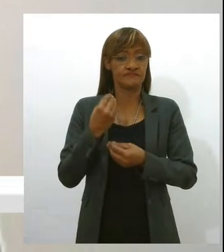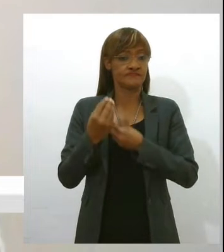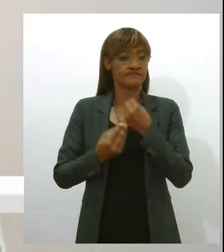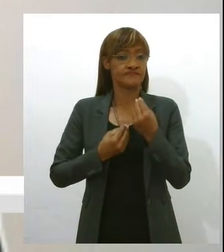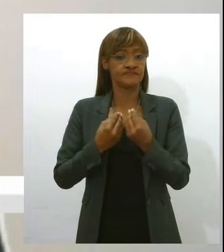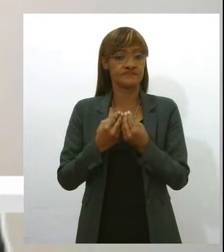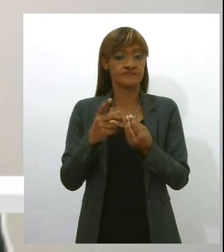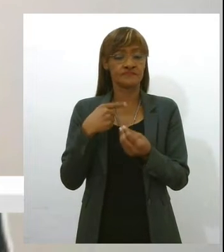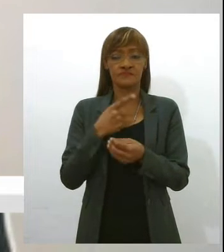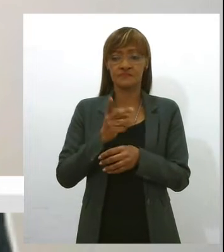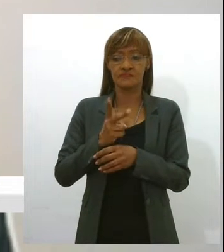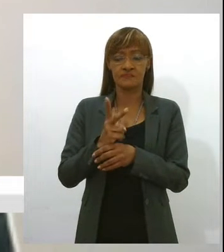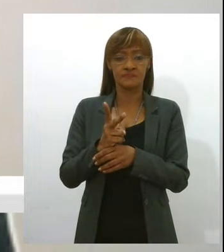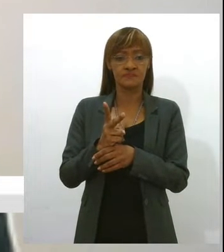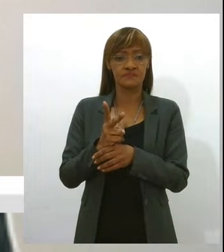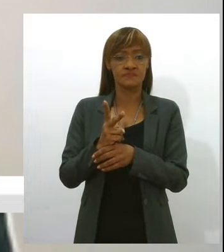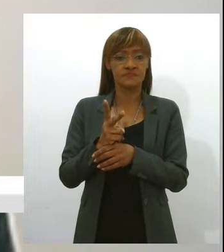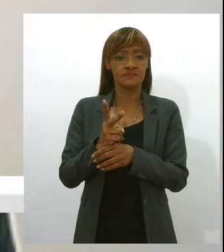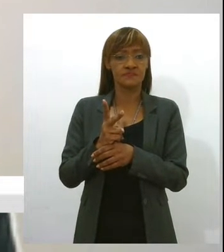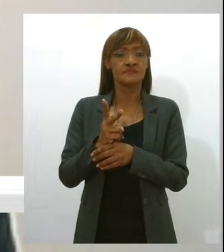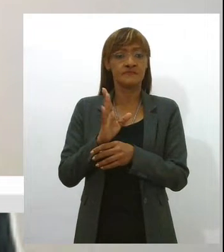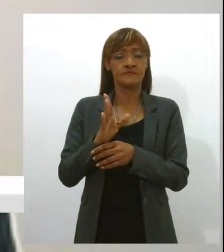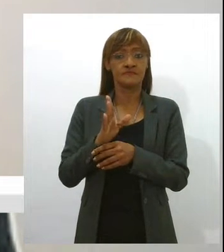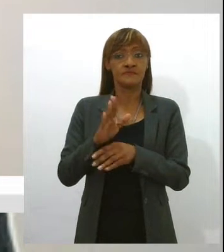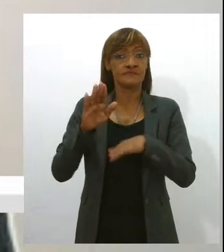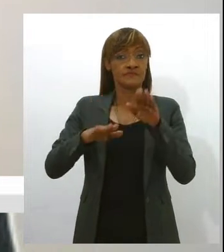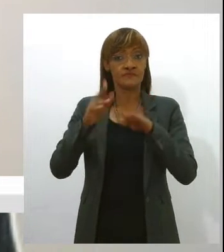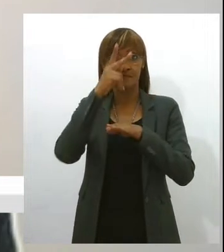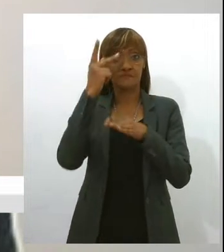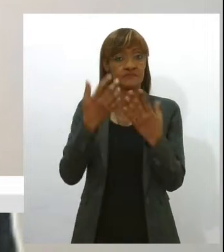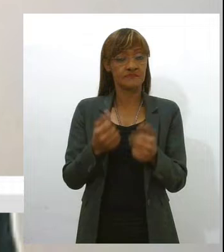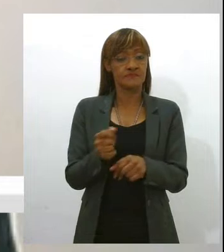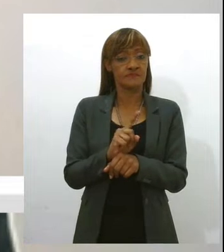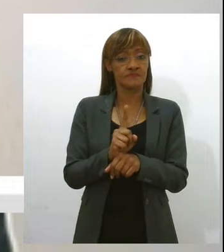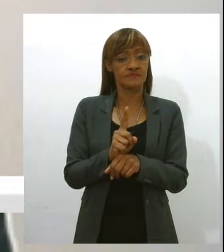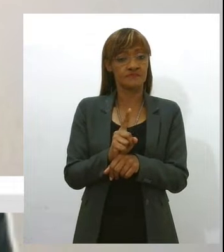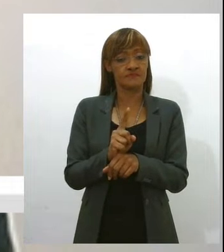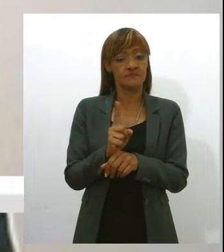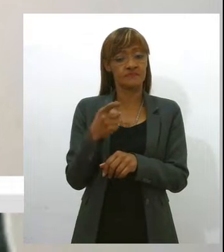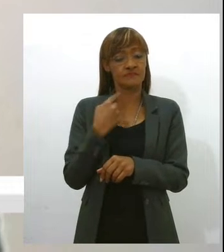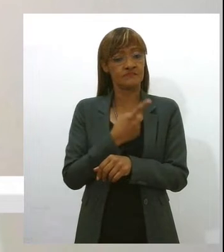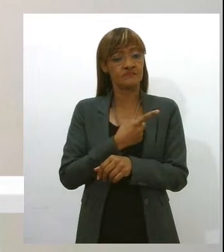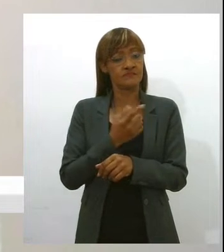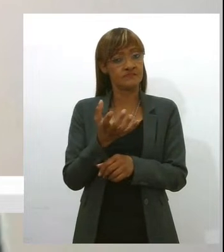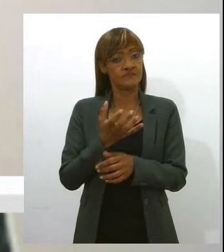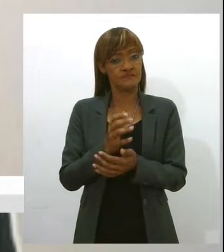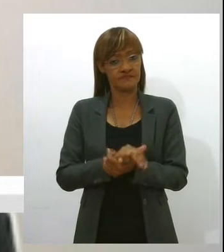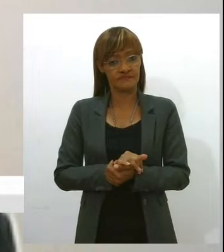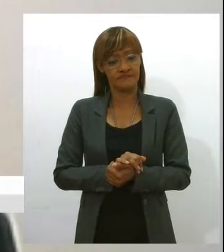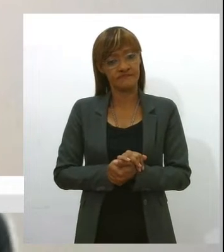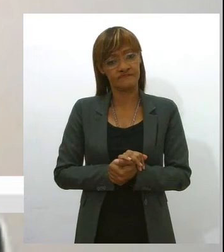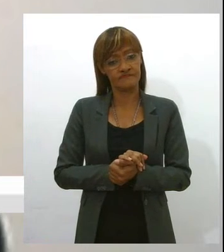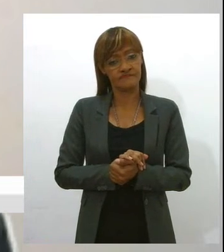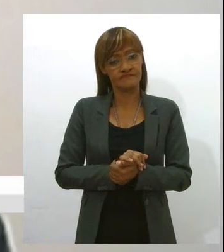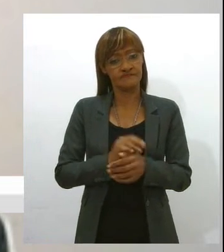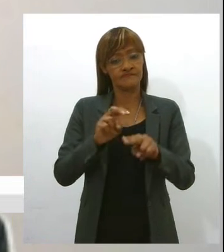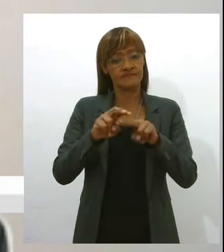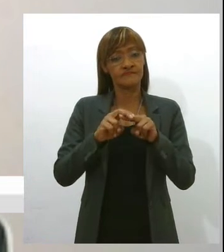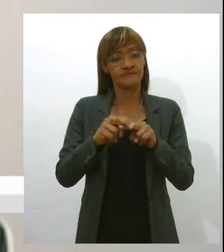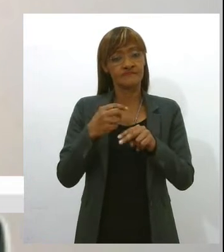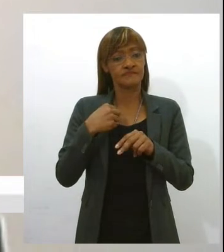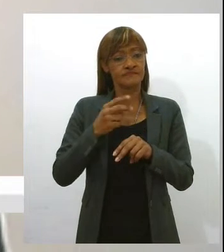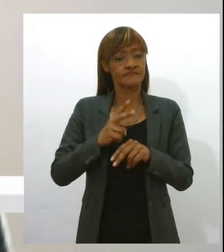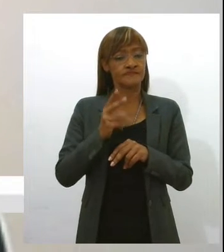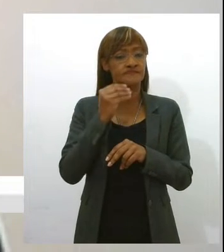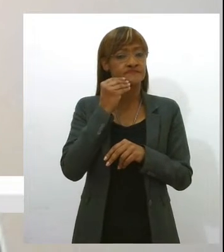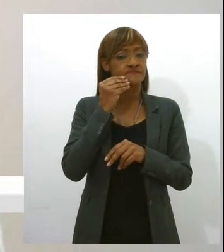pessoas também se afastam um pouco. E eu acabo tentando, assim, imaginando que